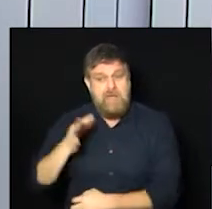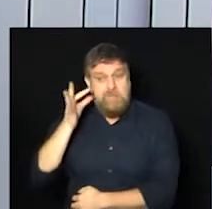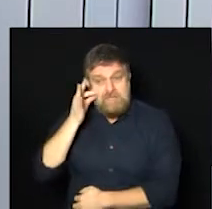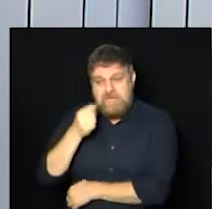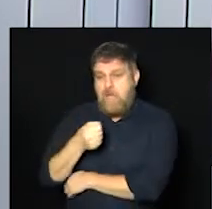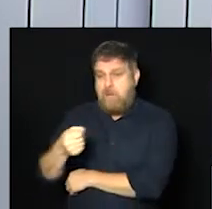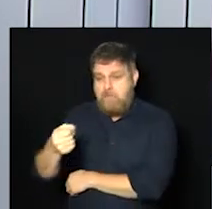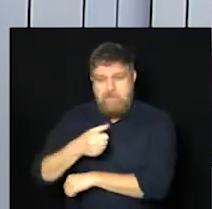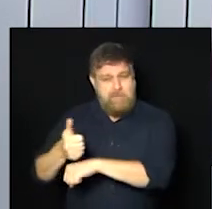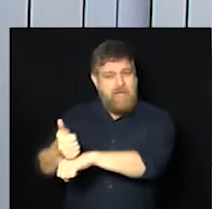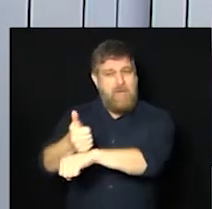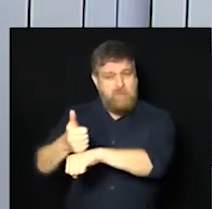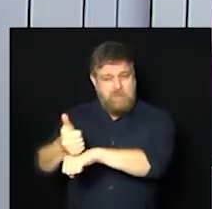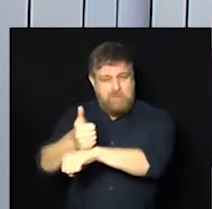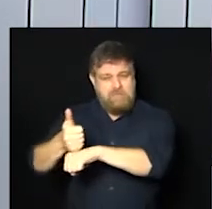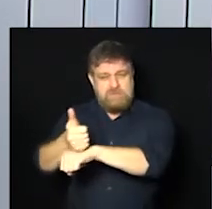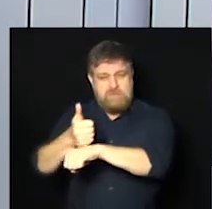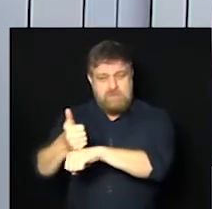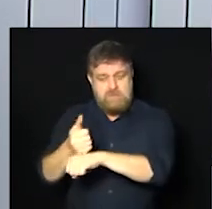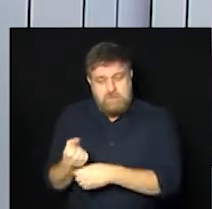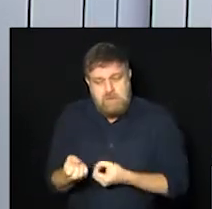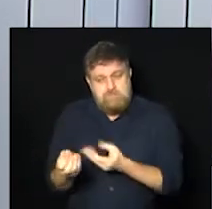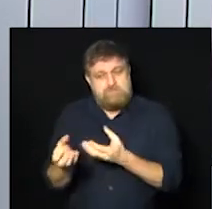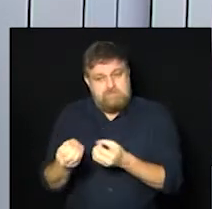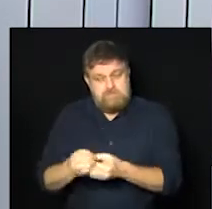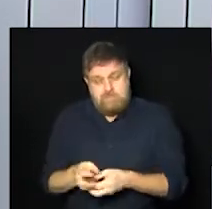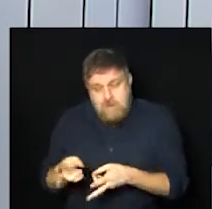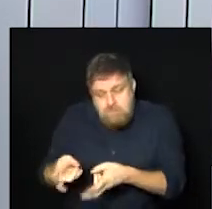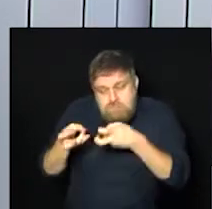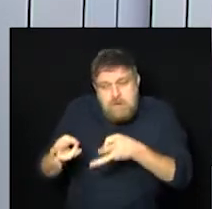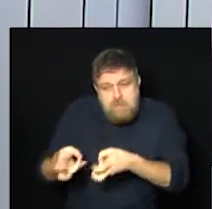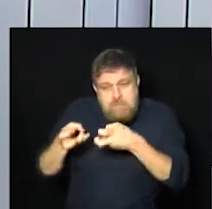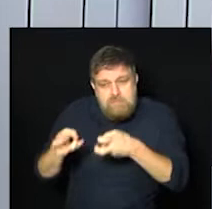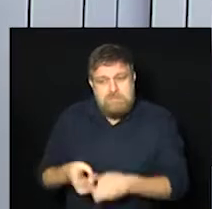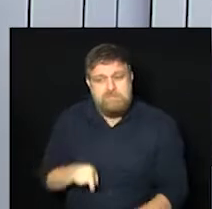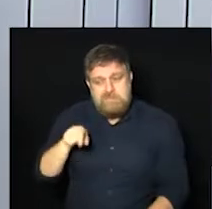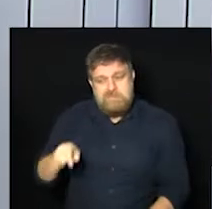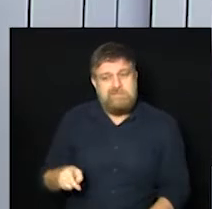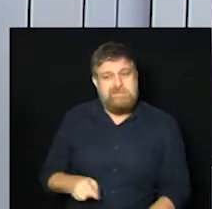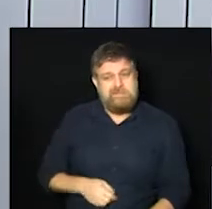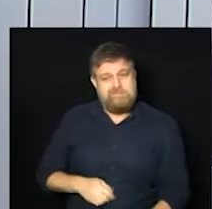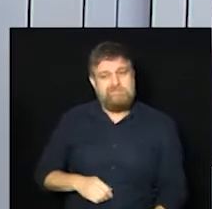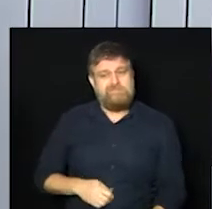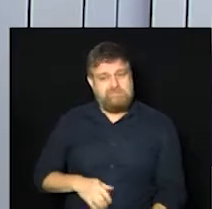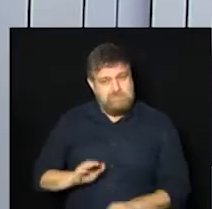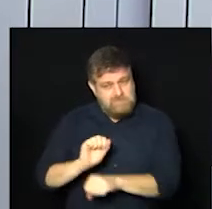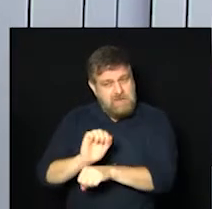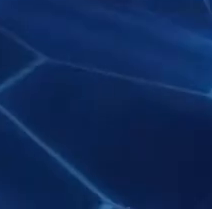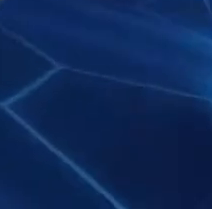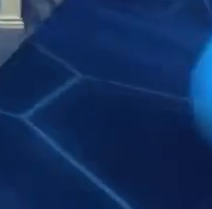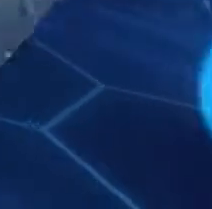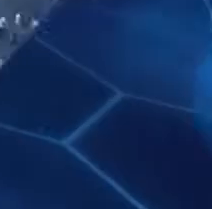com uma especialista que alerta para alguns sinais de quando algo está errado. Não saia daí.